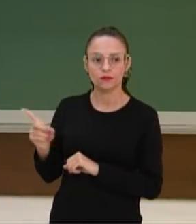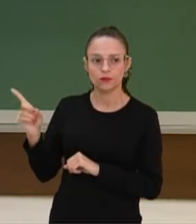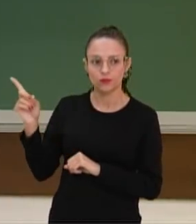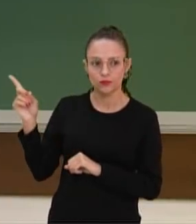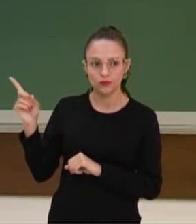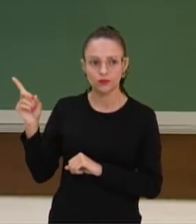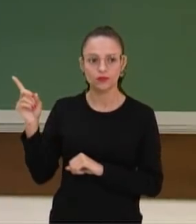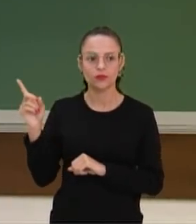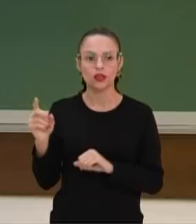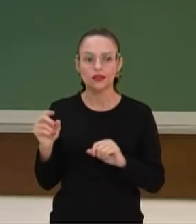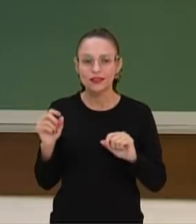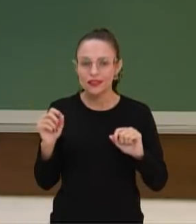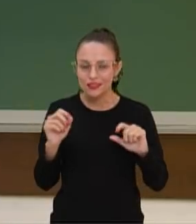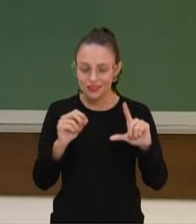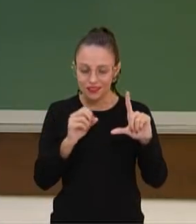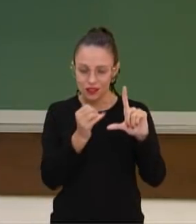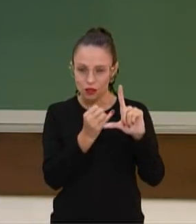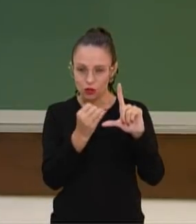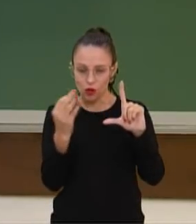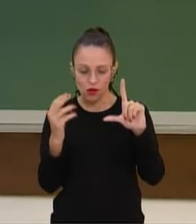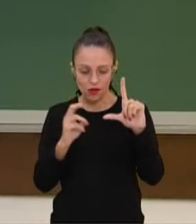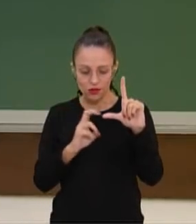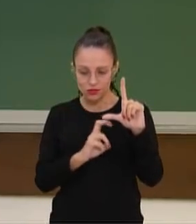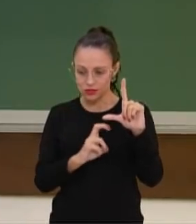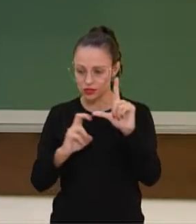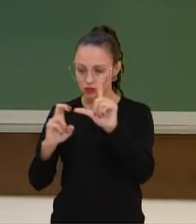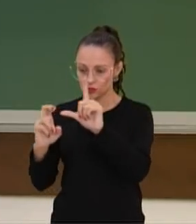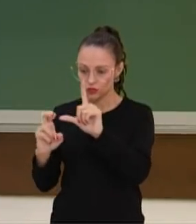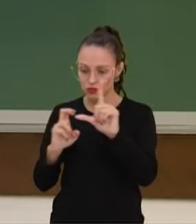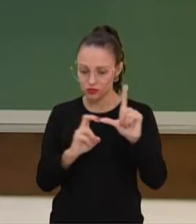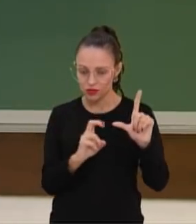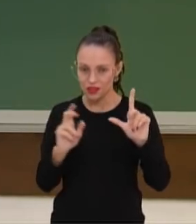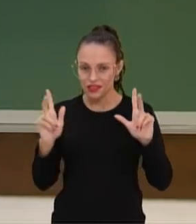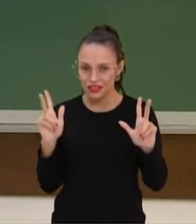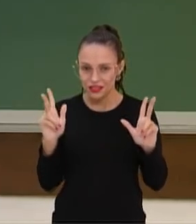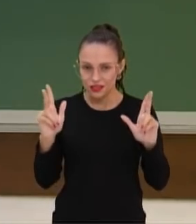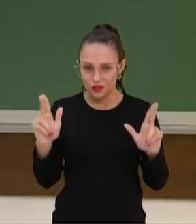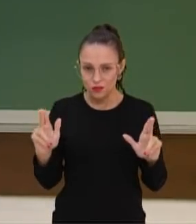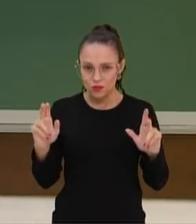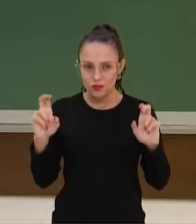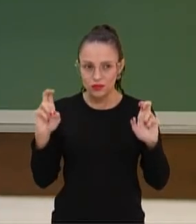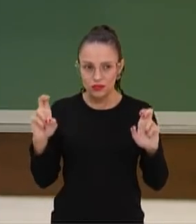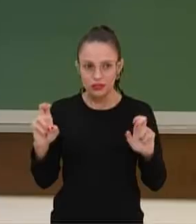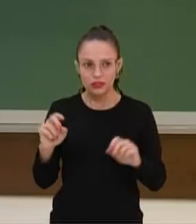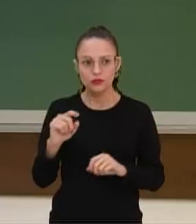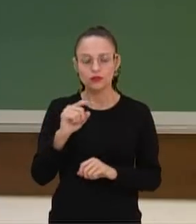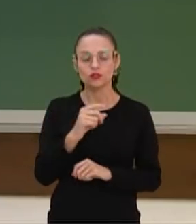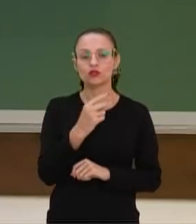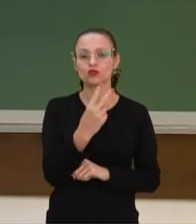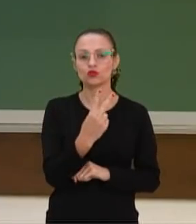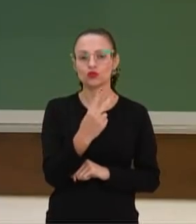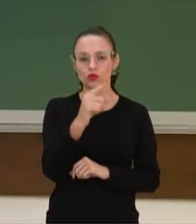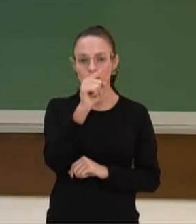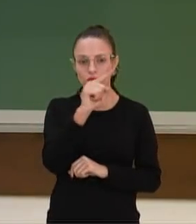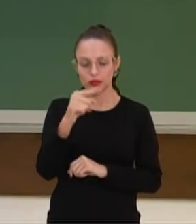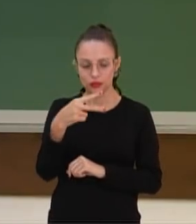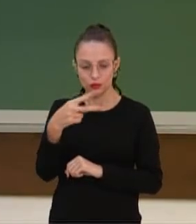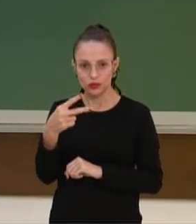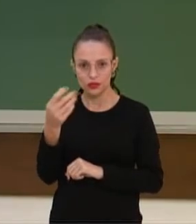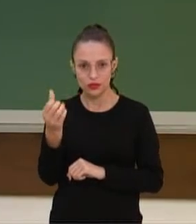as bases são iguais, as duas bases do logaritmo, a gente pega o 2 elevado a z igual a